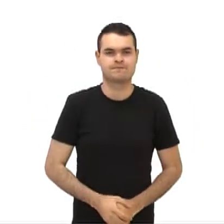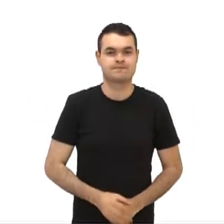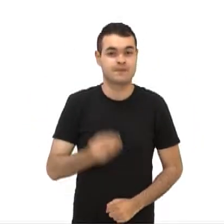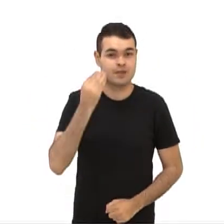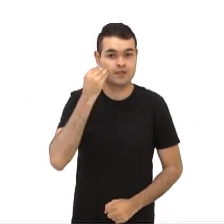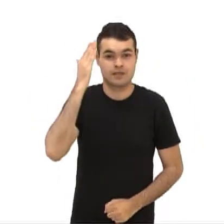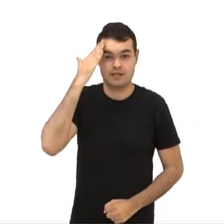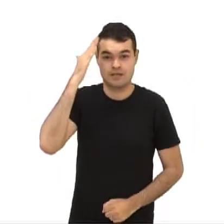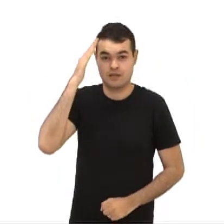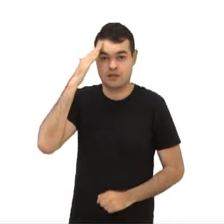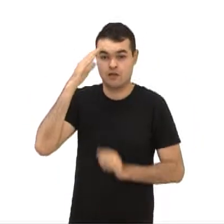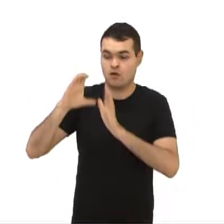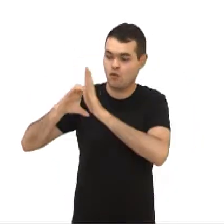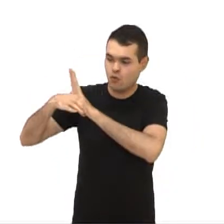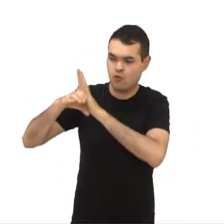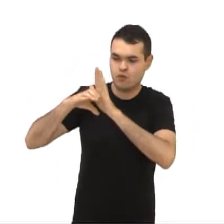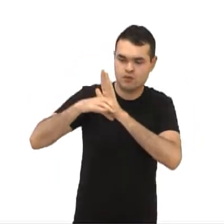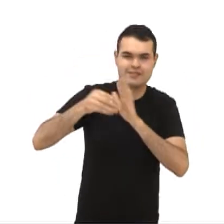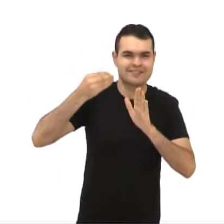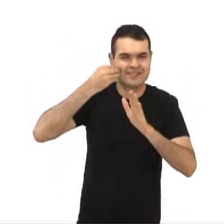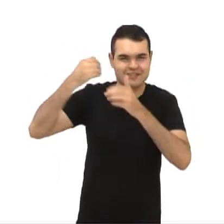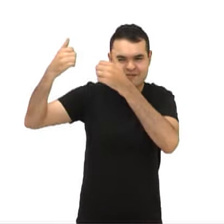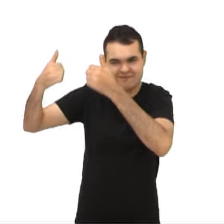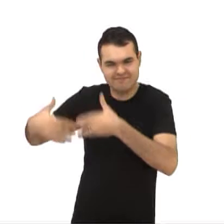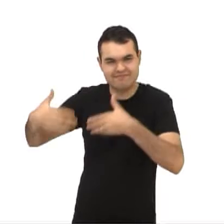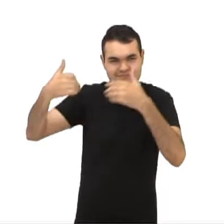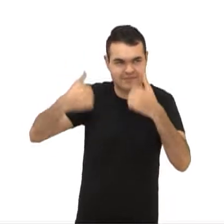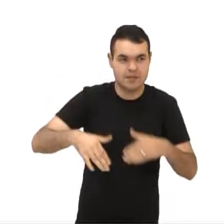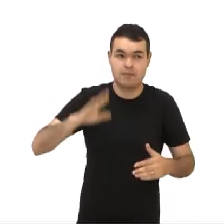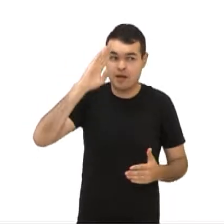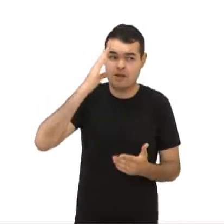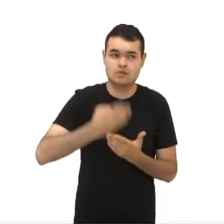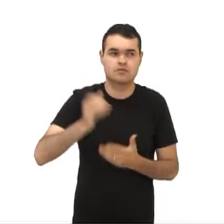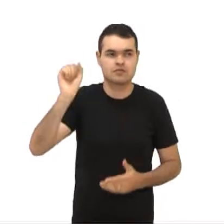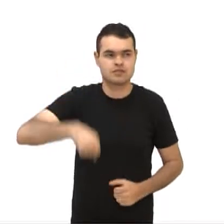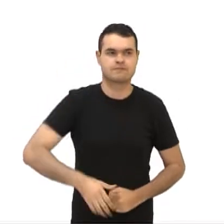alguns conceitos aqui que nós estamos tentando compartilhar com vocês, mas acredito que